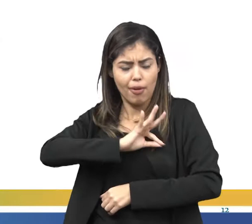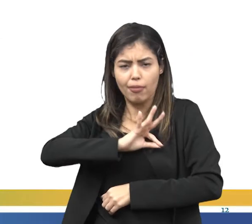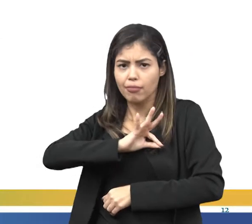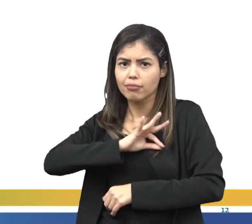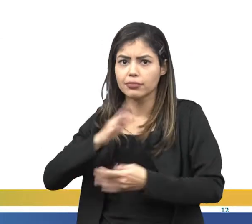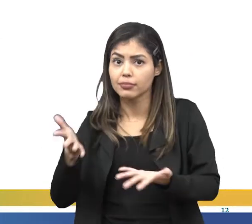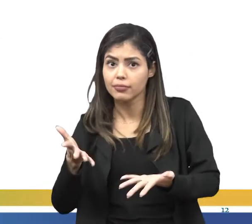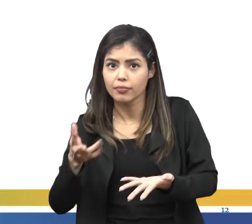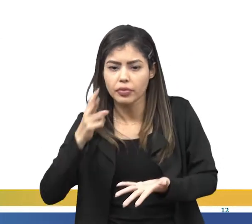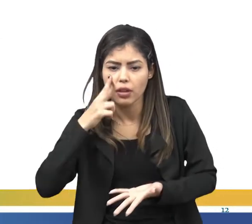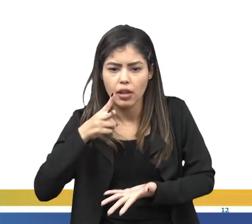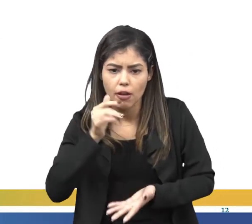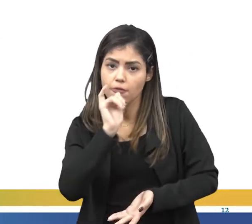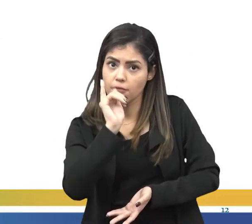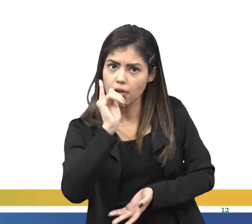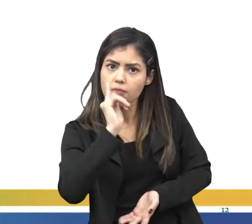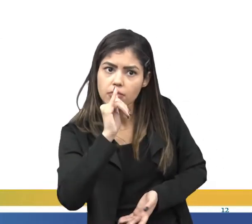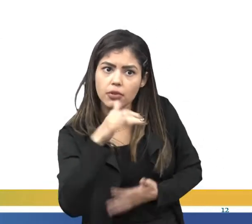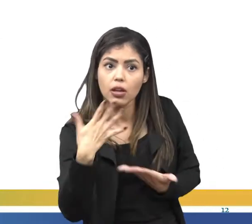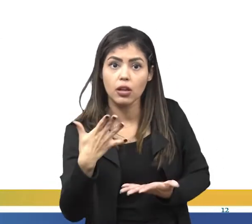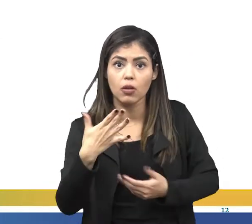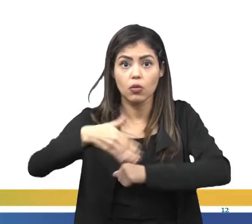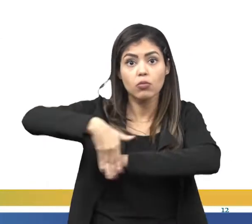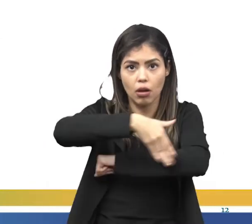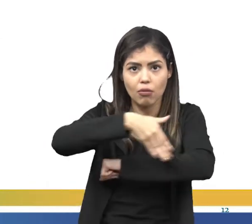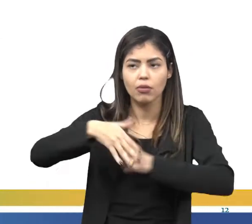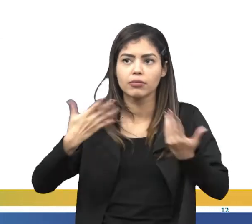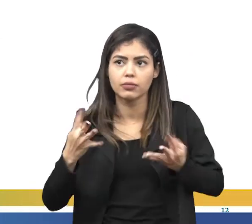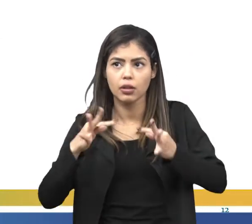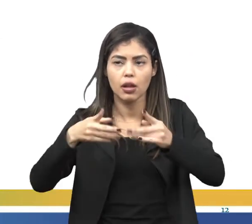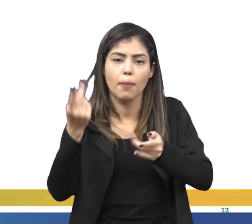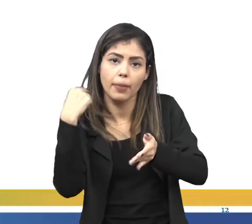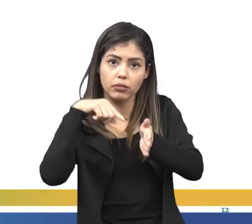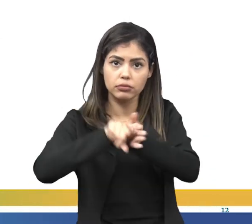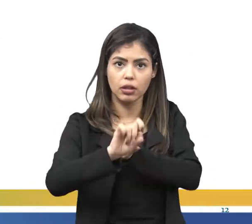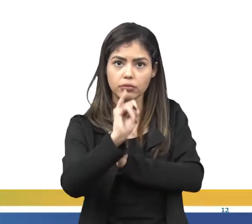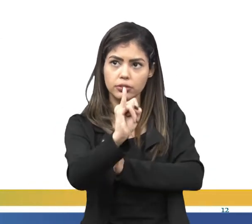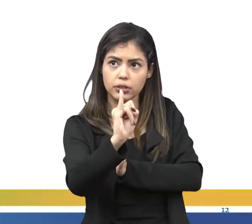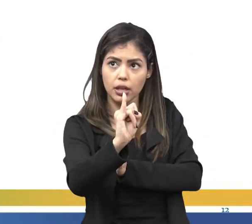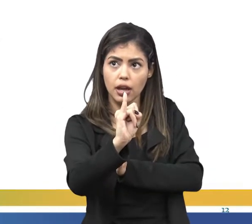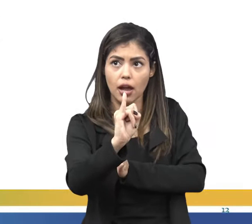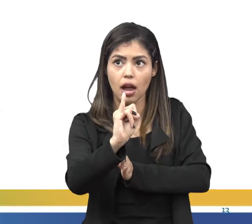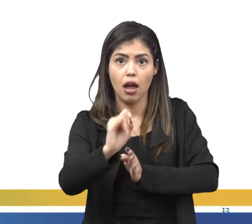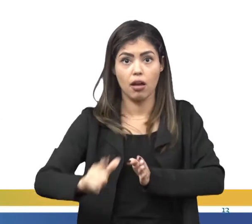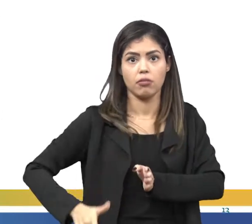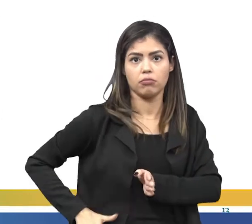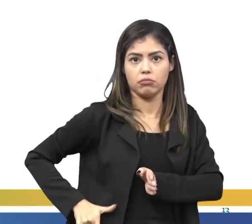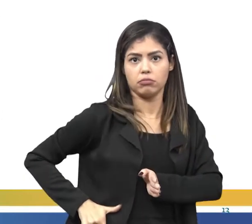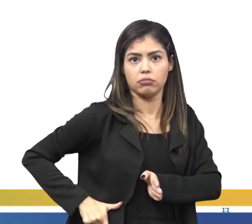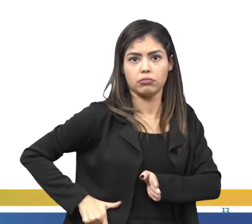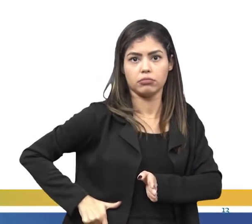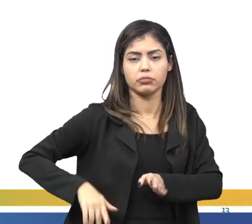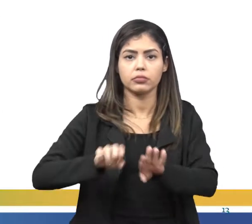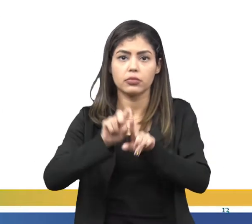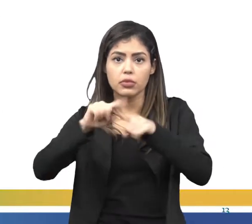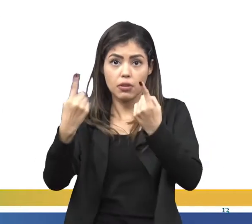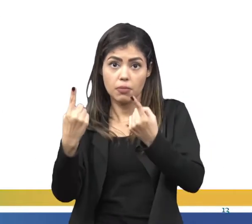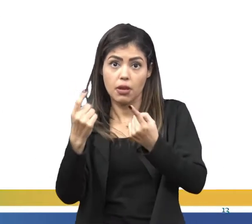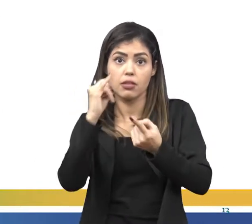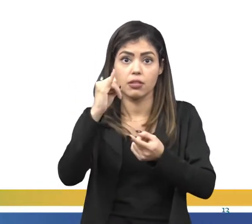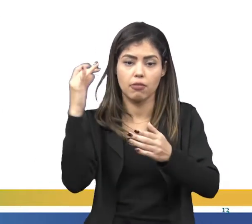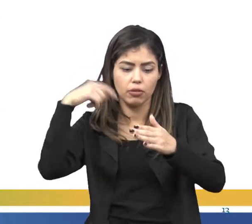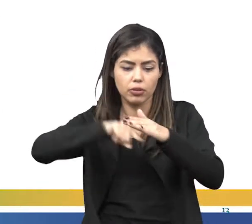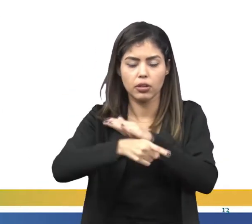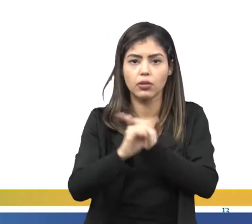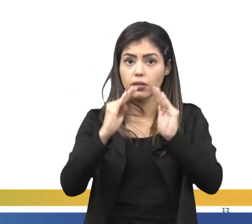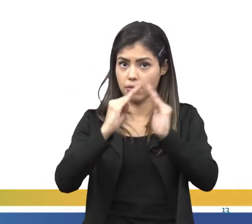polícia, informei a situação e o meu endereço. Perguntaram-me se o ladrão estava armado ou se já estava no interior